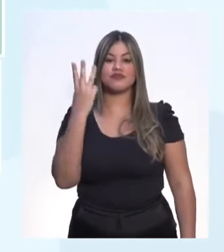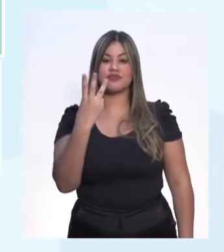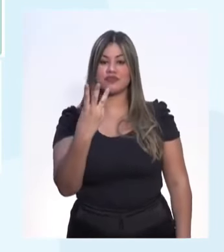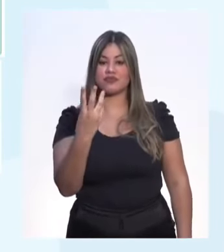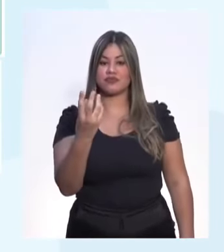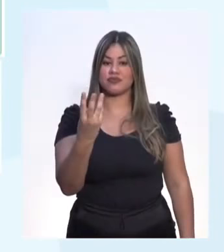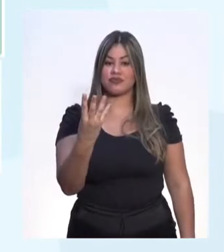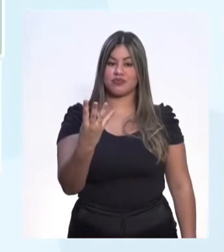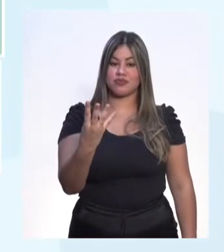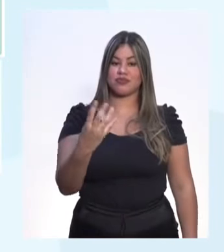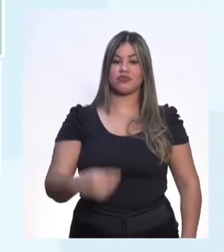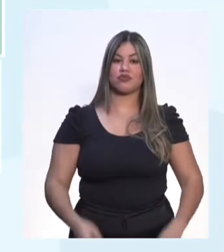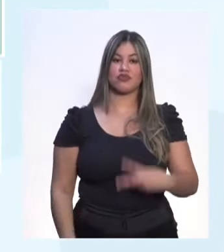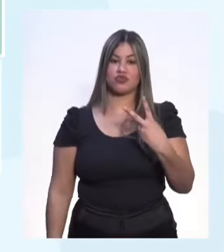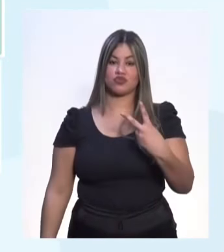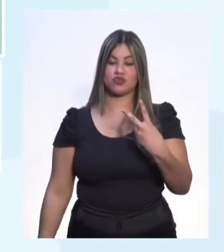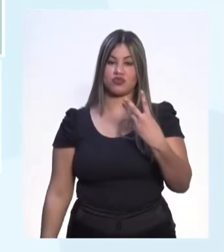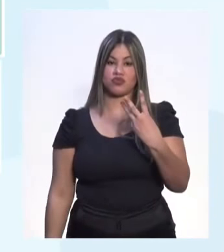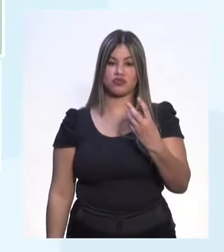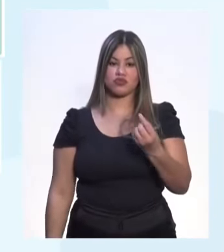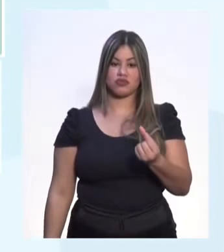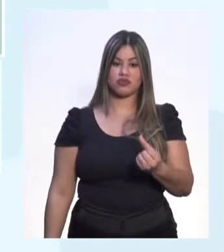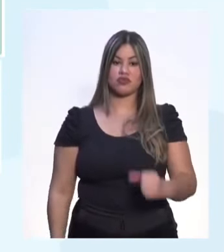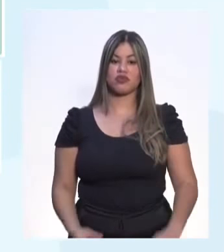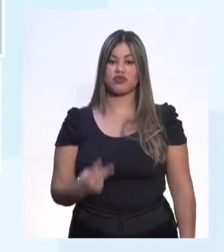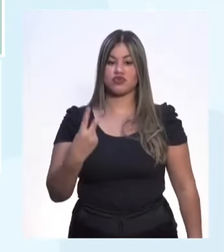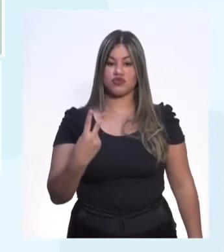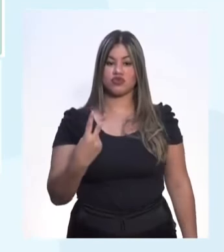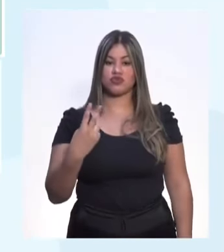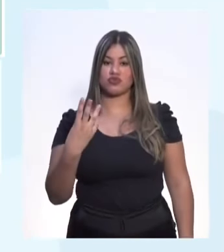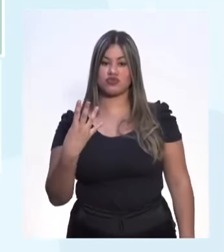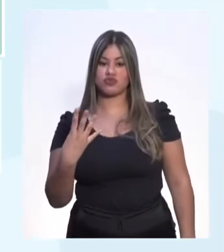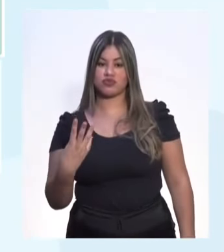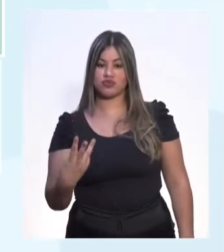34 ou 236 e o